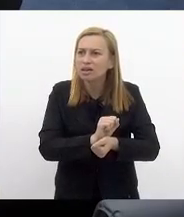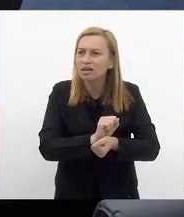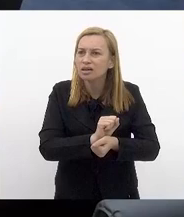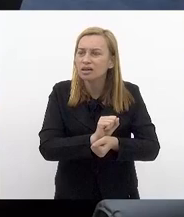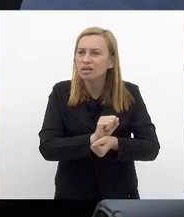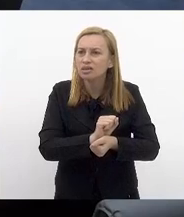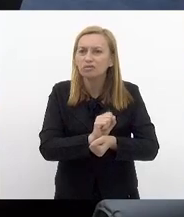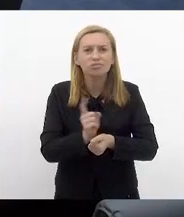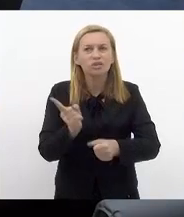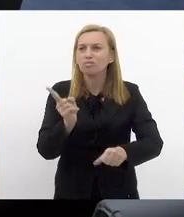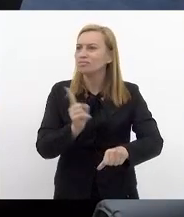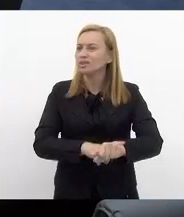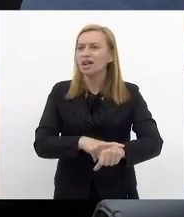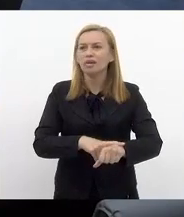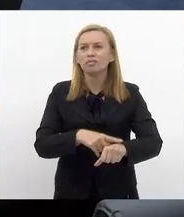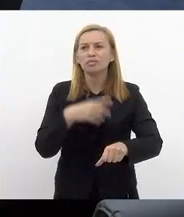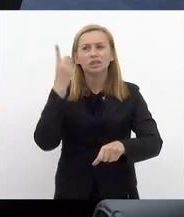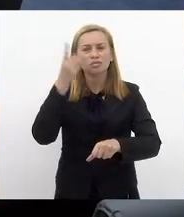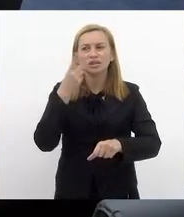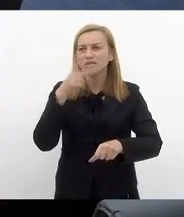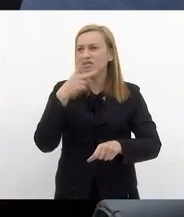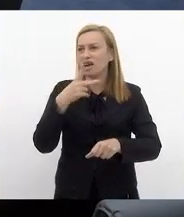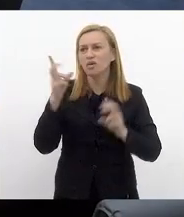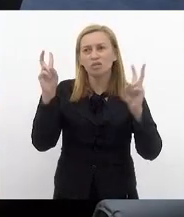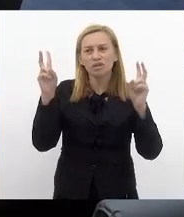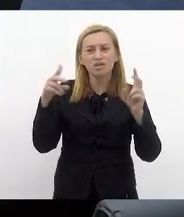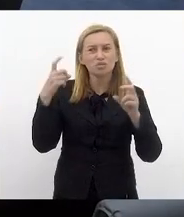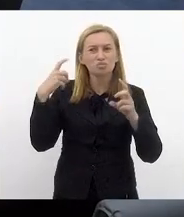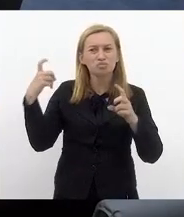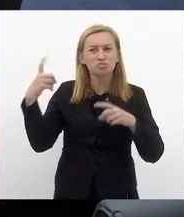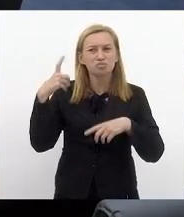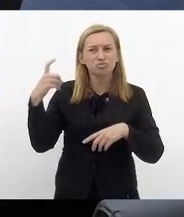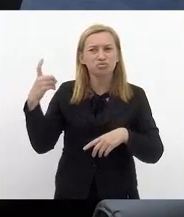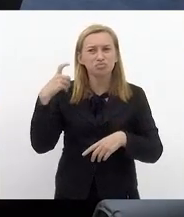Porque não dá para o deputado discursar com esse barulho.